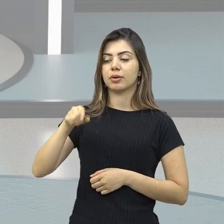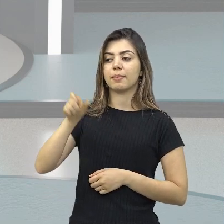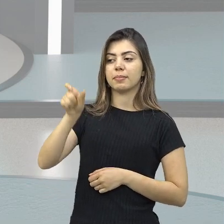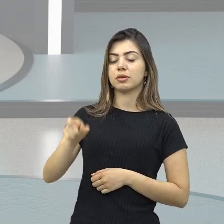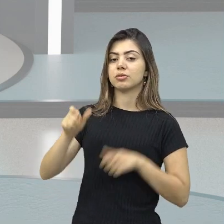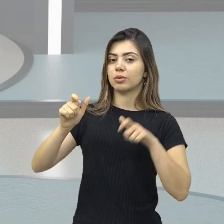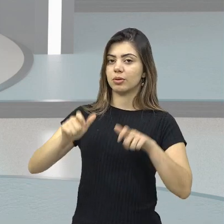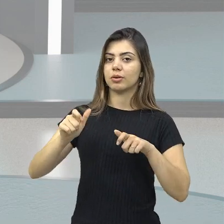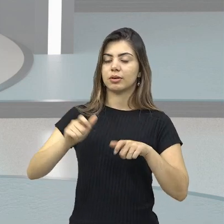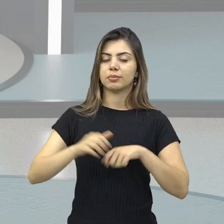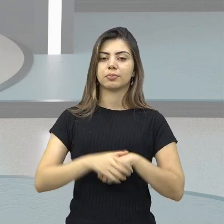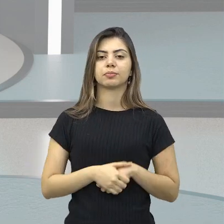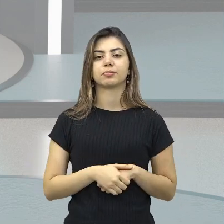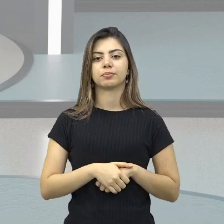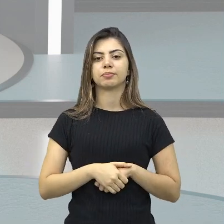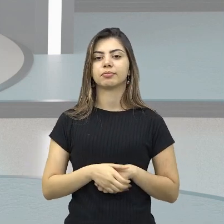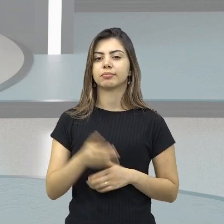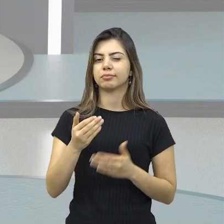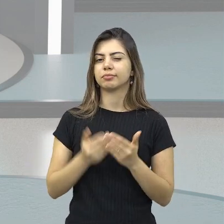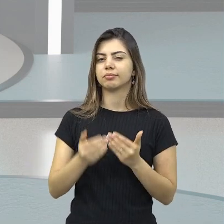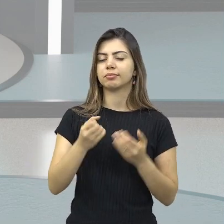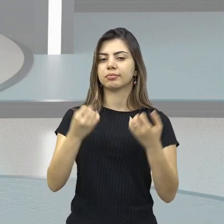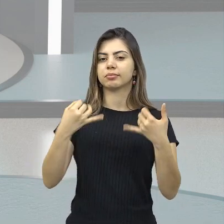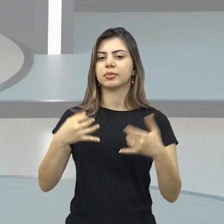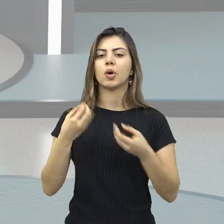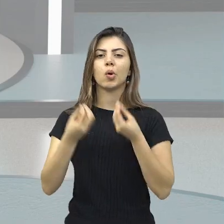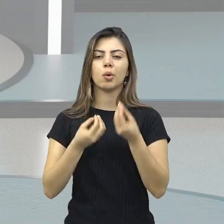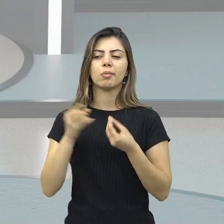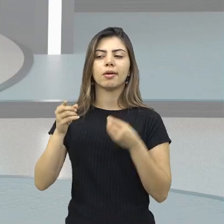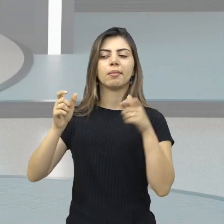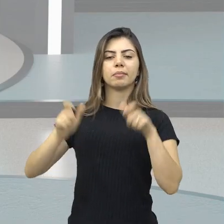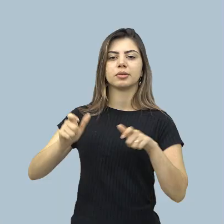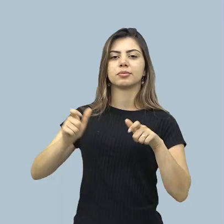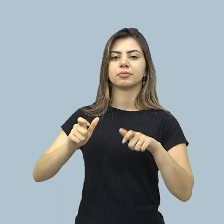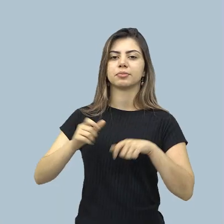tá certo? Vamos saber um pouquinho mais sobre de onde uma pessoa é, olha só.